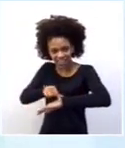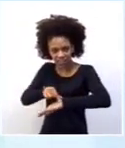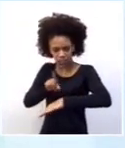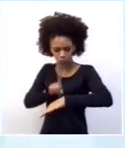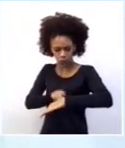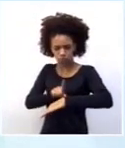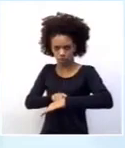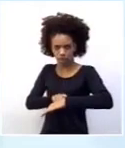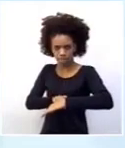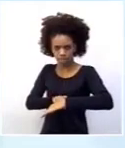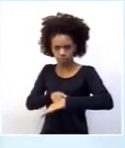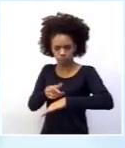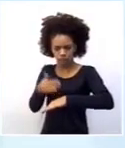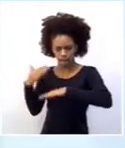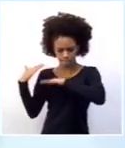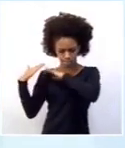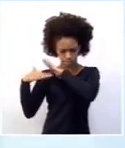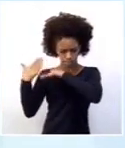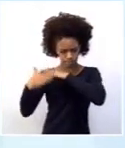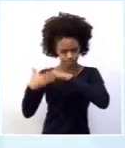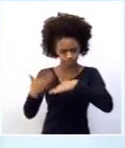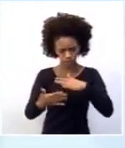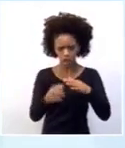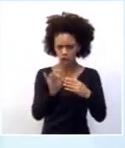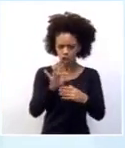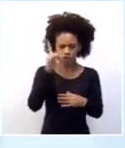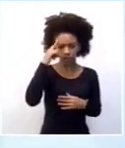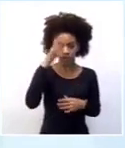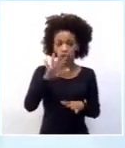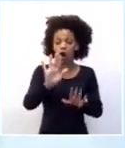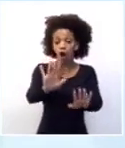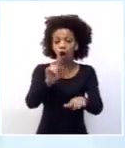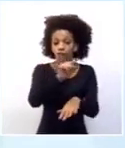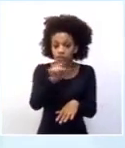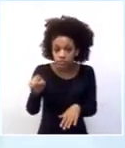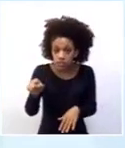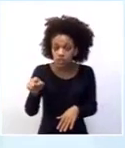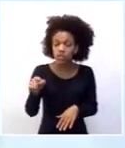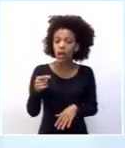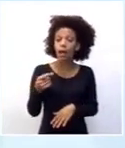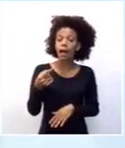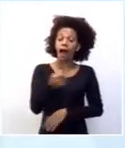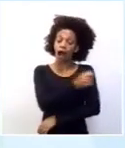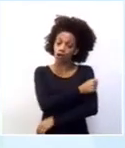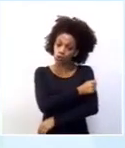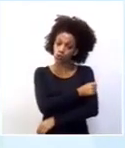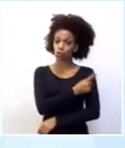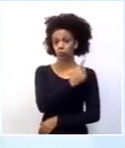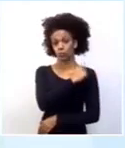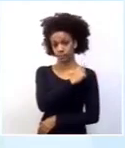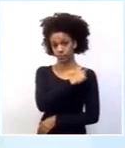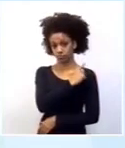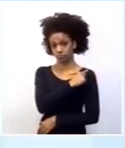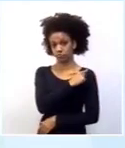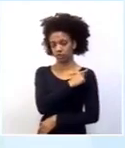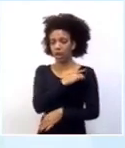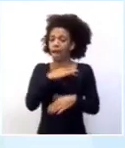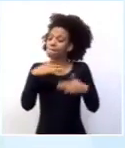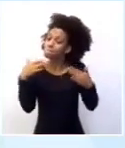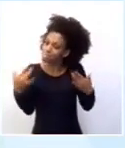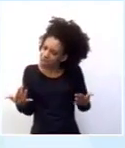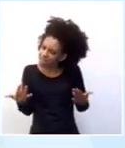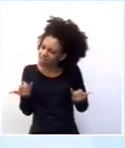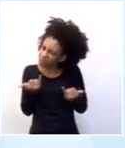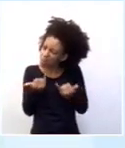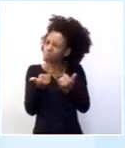de um momento para o outro. É só vocês pensarem. Hoje vocês são alunos do primeiro ano do ensino médio, mas vocês provavelmente são muito mais